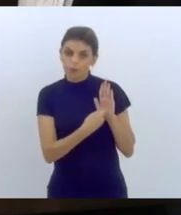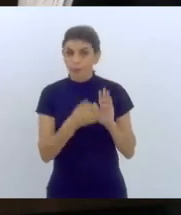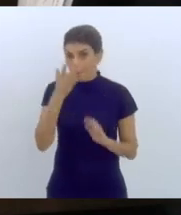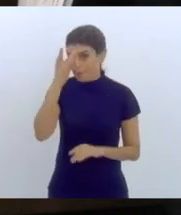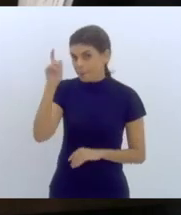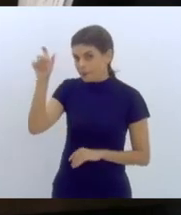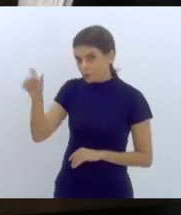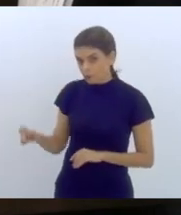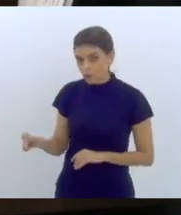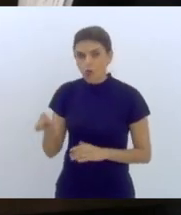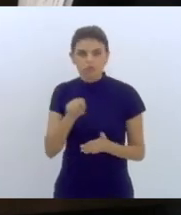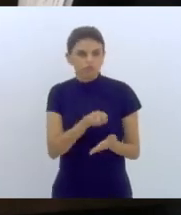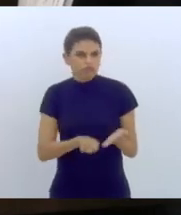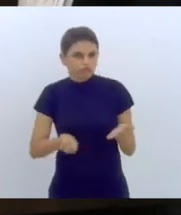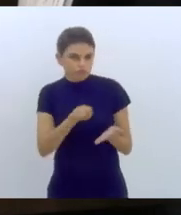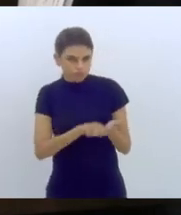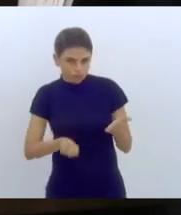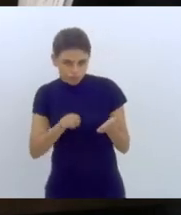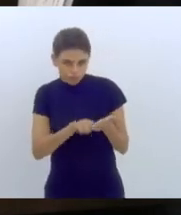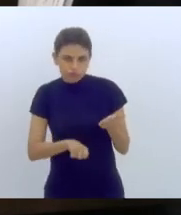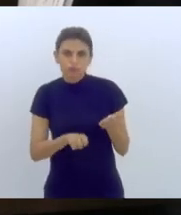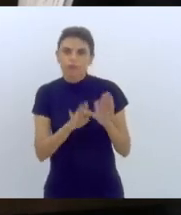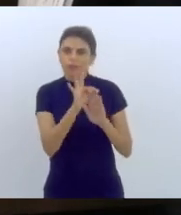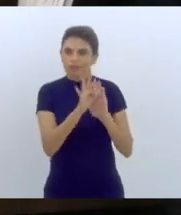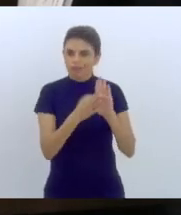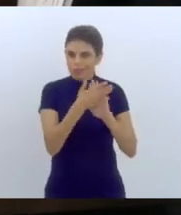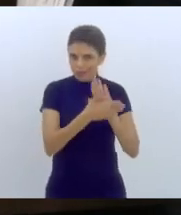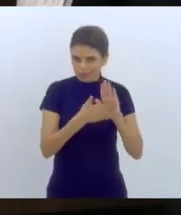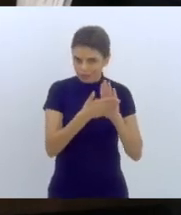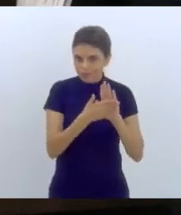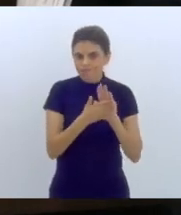relator ficou adstrito à Lei